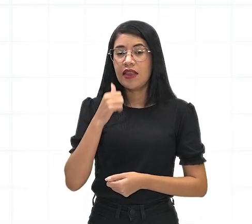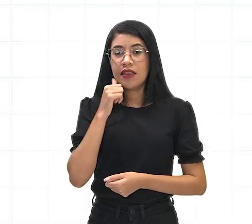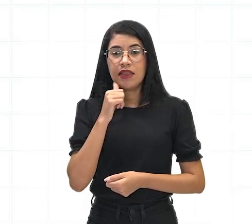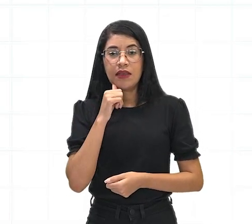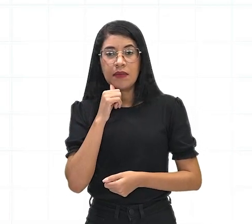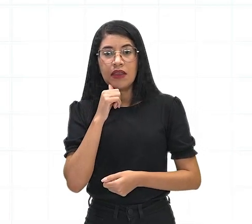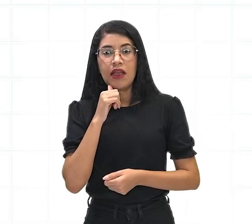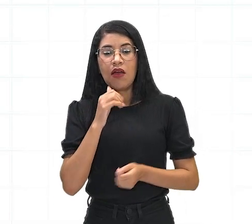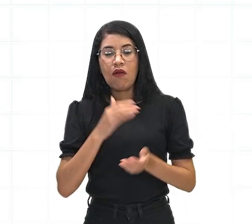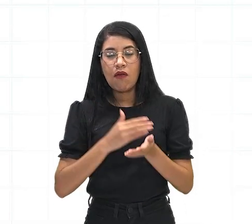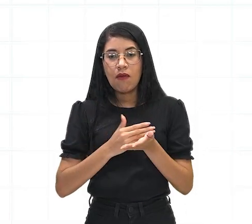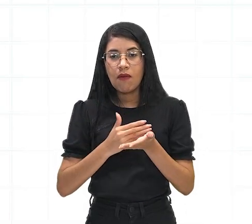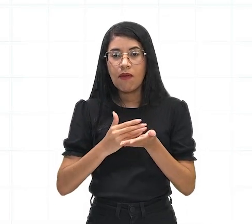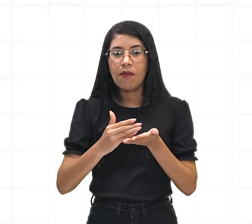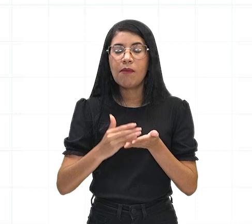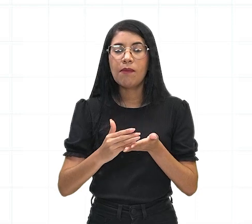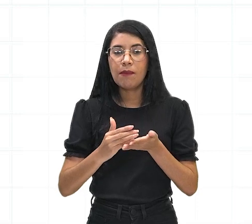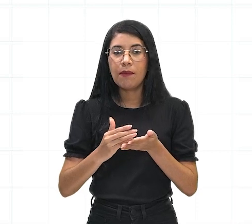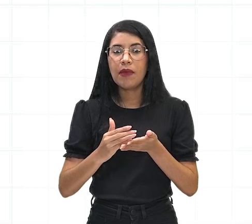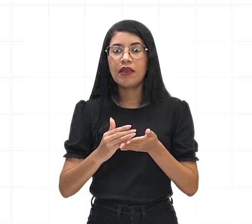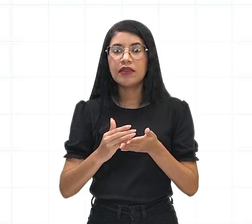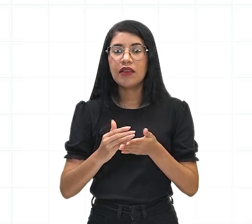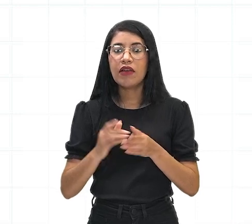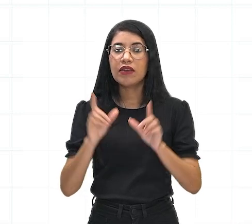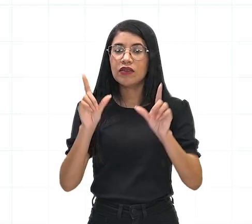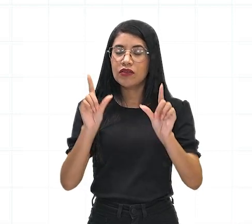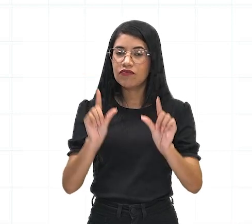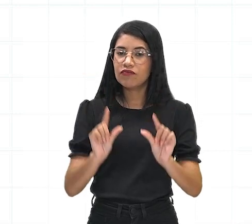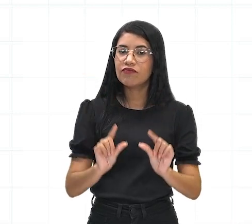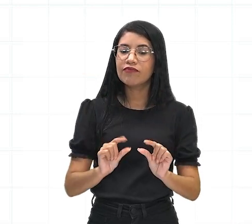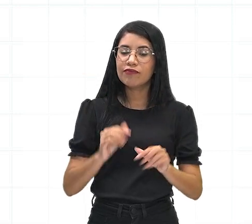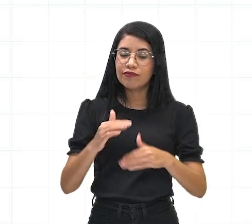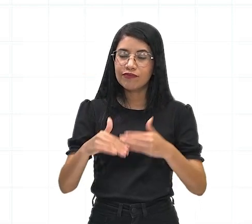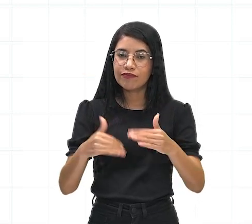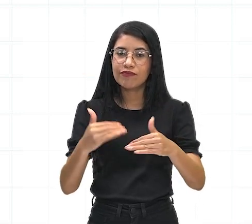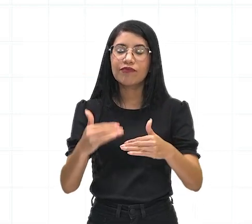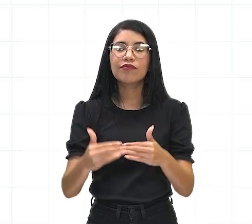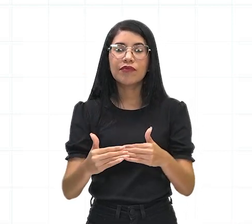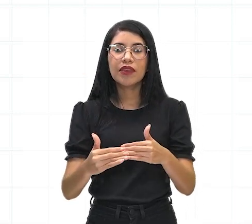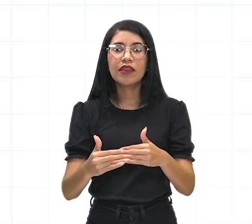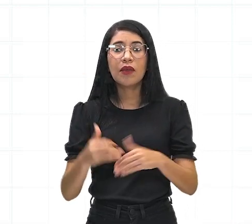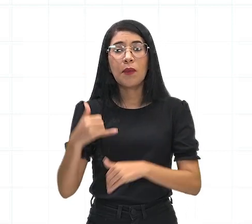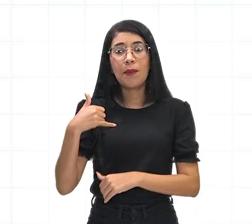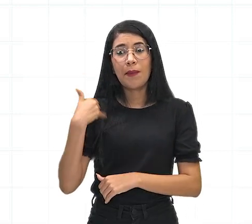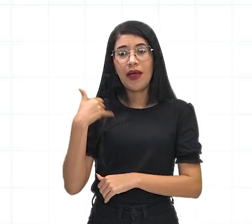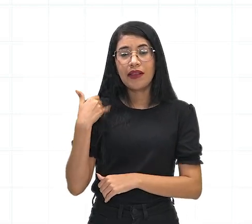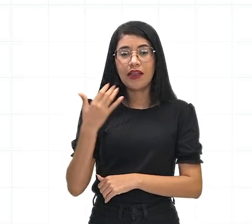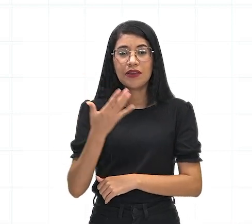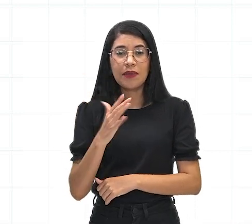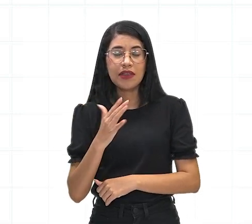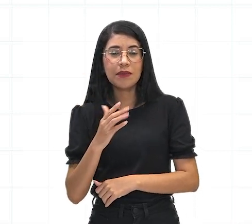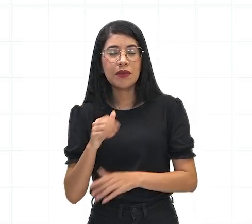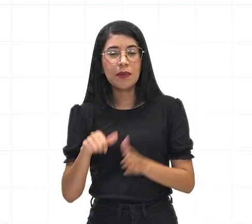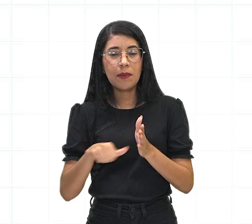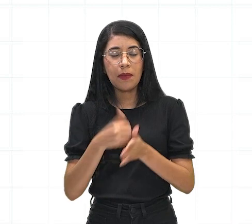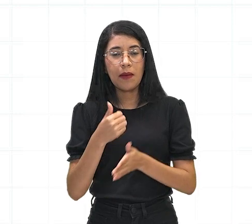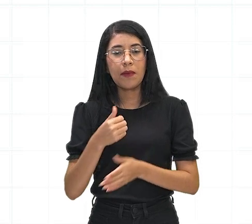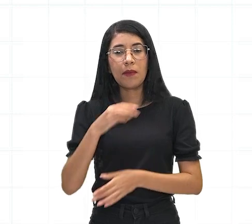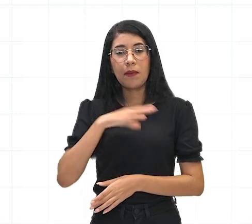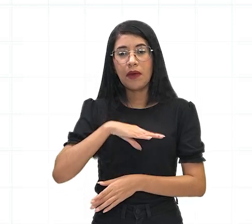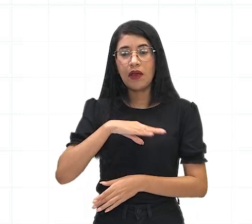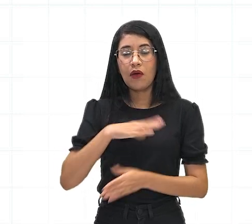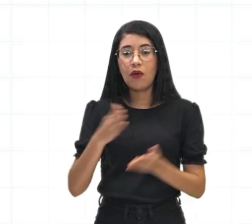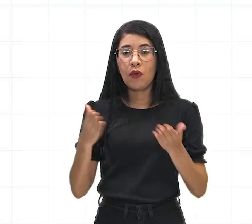em que as meninas passam pela puberdade vem caindo ao longo dos anos. A média de idade para a primeira